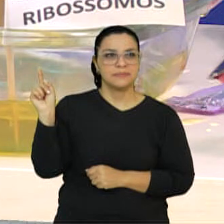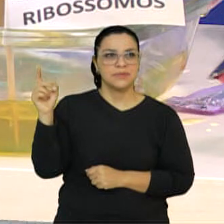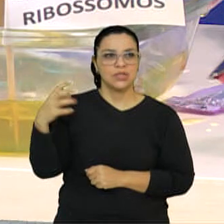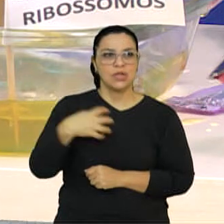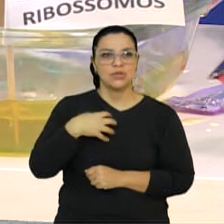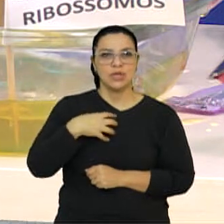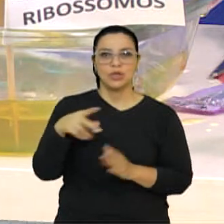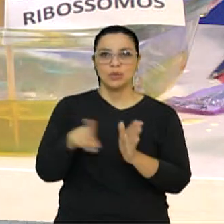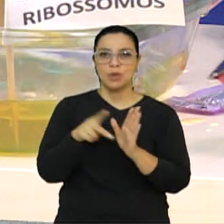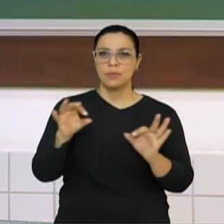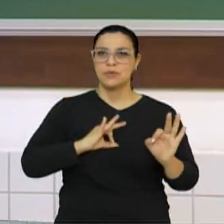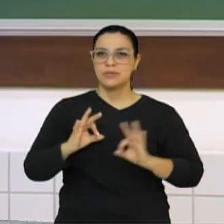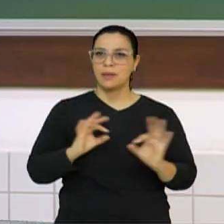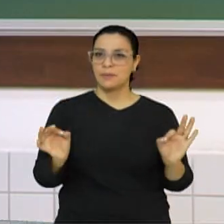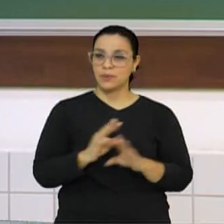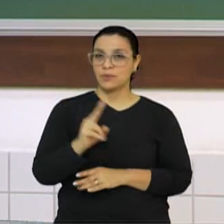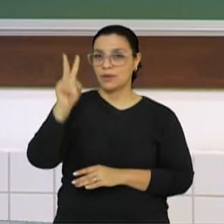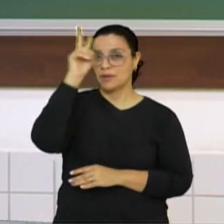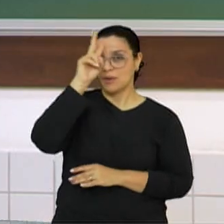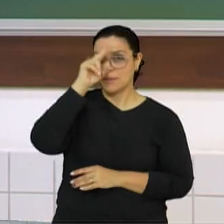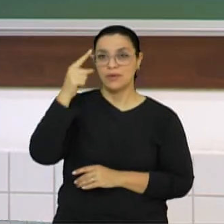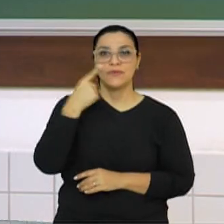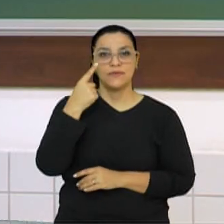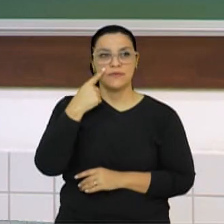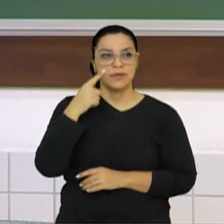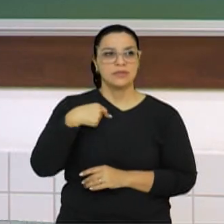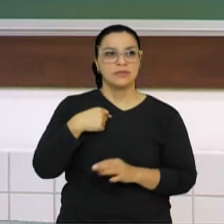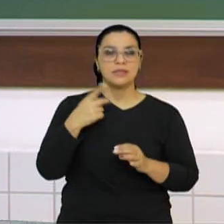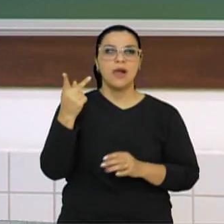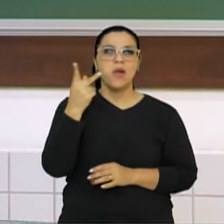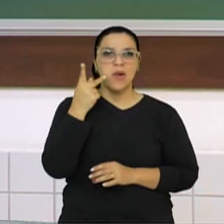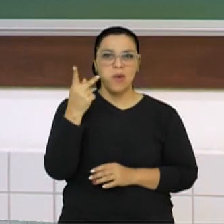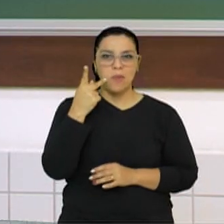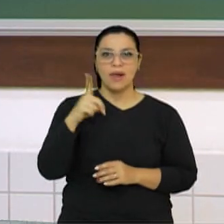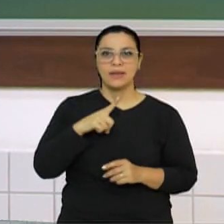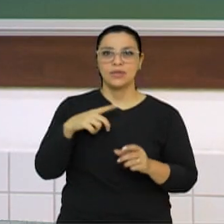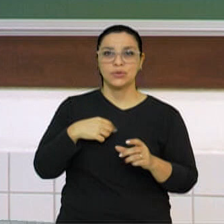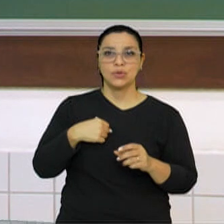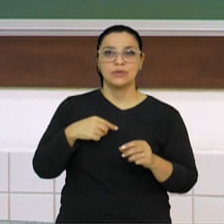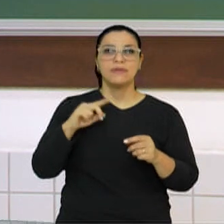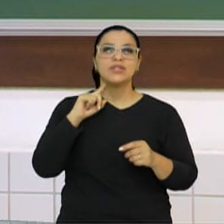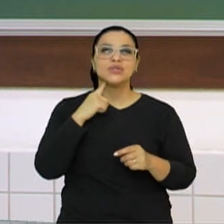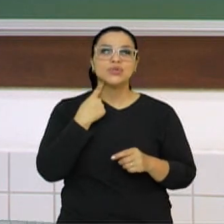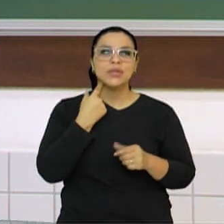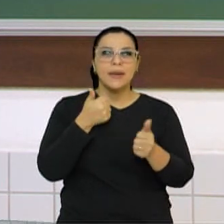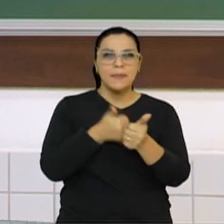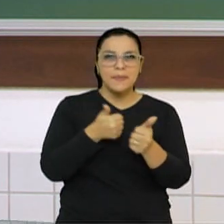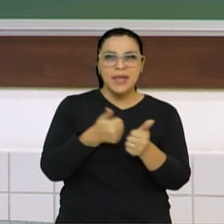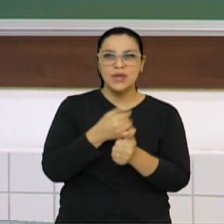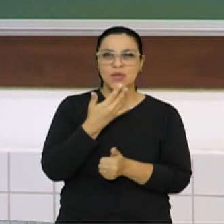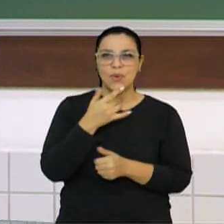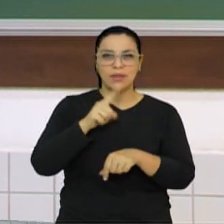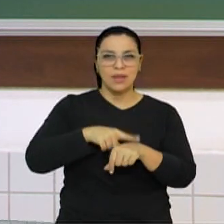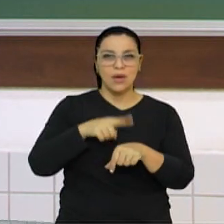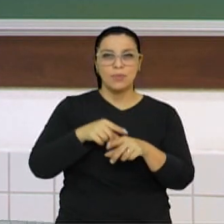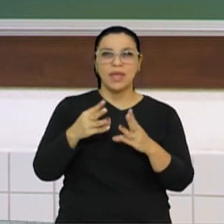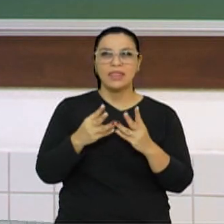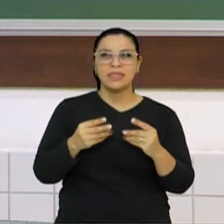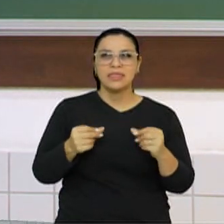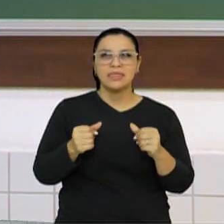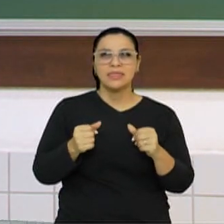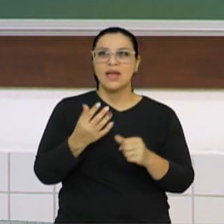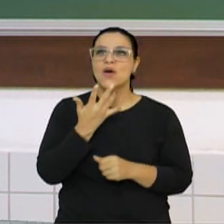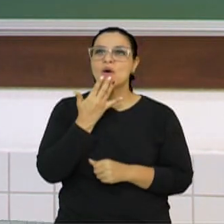modelo didático é certo. Então, relembrando, ó, veja bem, gente, essas balinhas aqui, elas mancham um pouquinho assim que você joga. Por quê? Porque elas